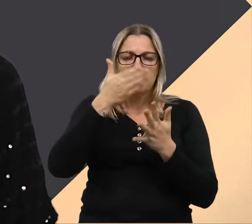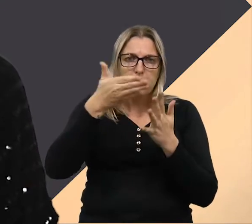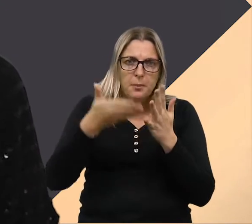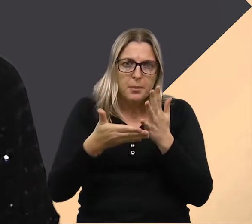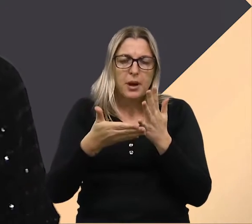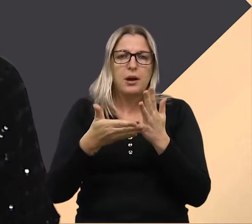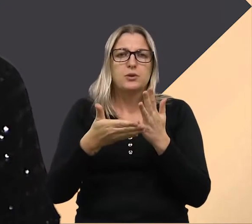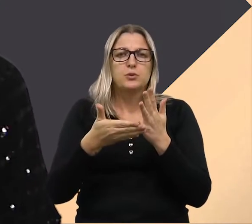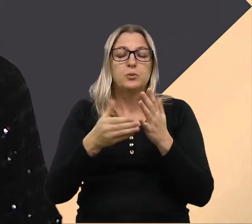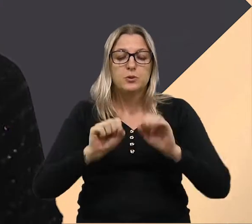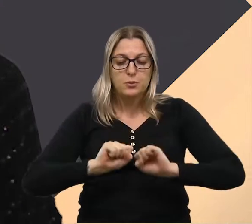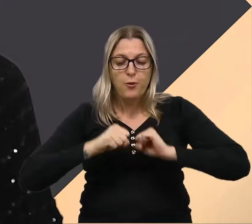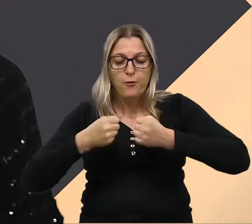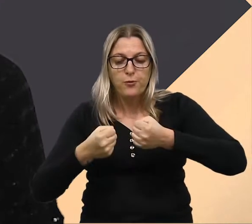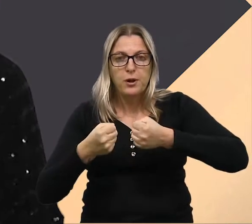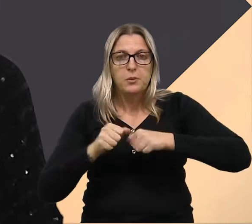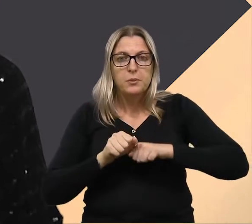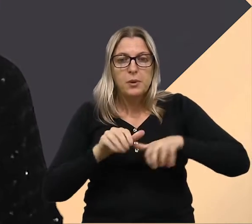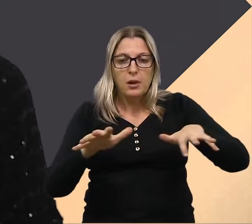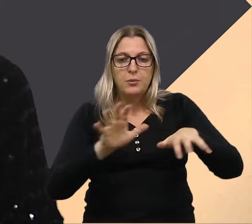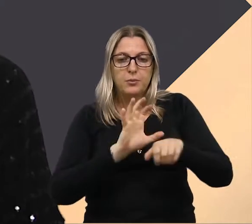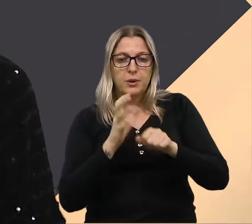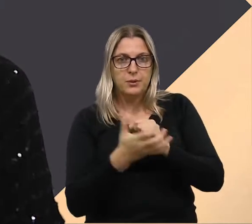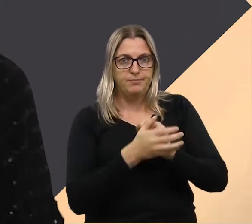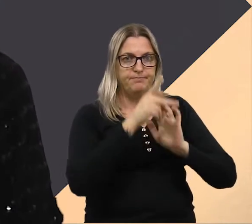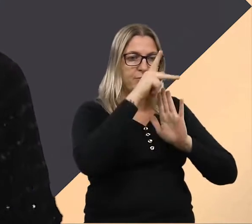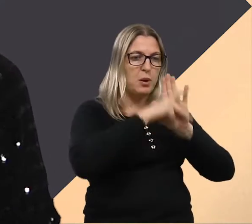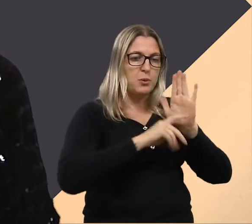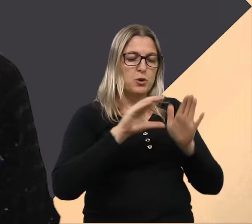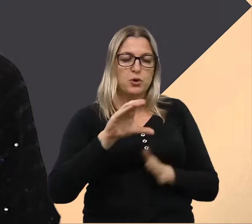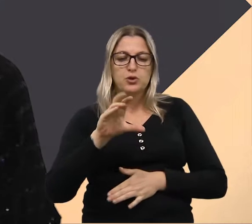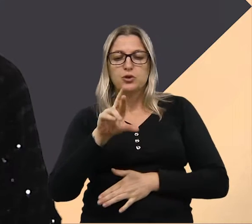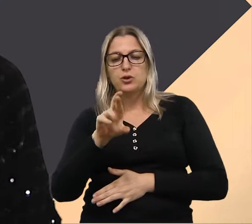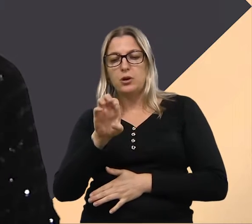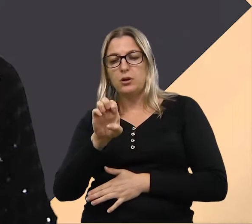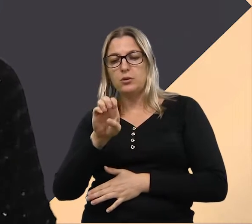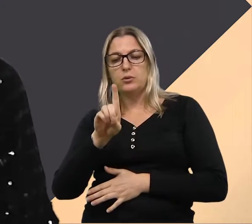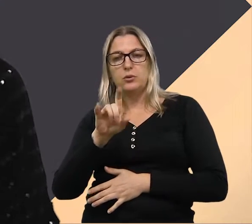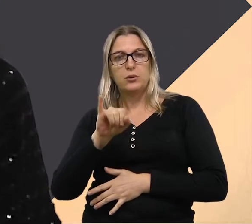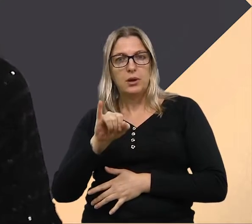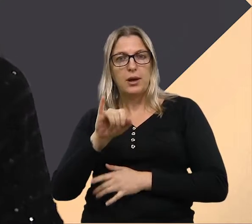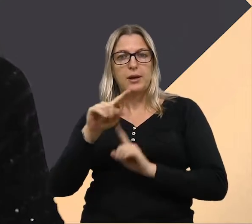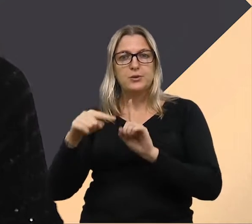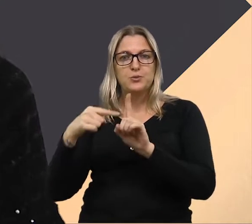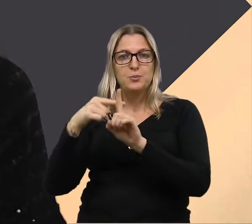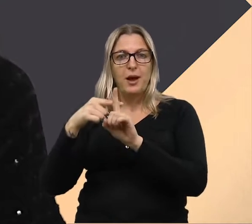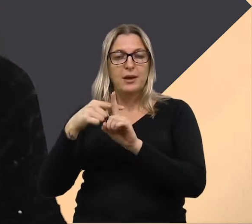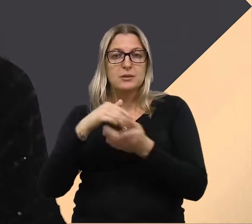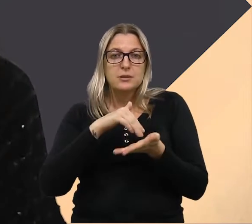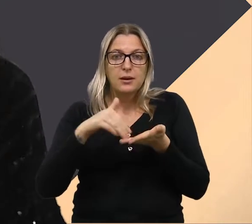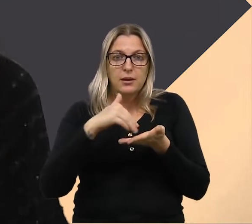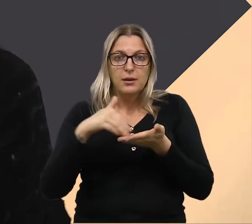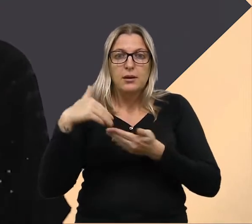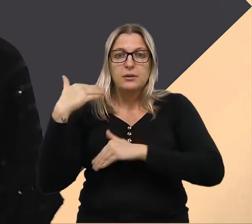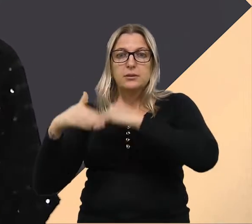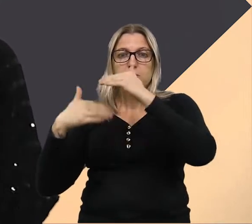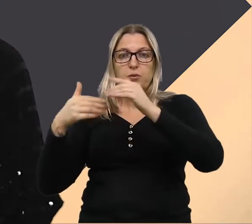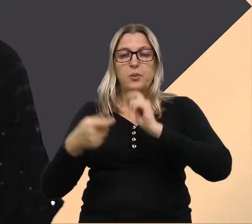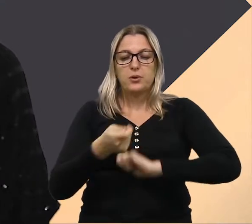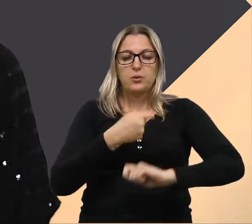para o enfrentamento econômico da academia é o projeto credmais da secretaria de desenvolvimento econômico